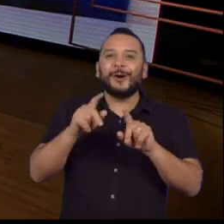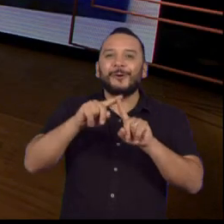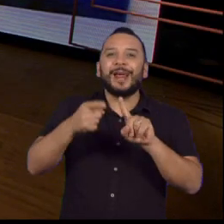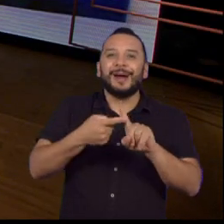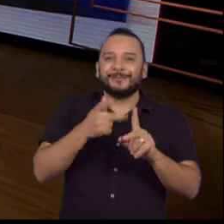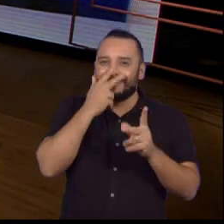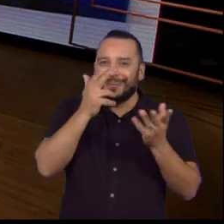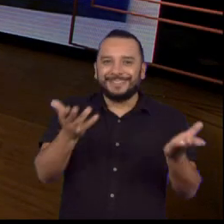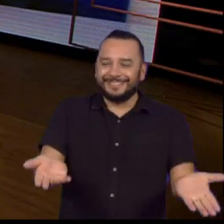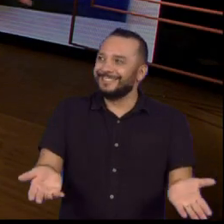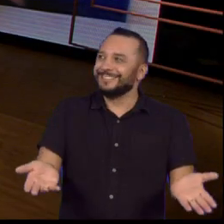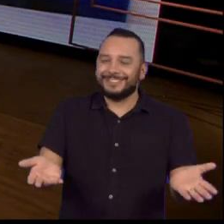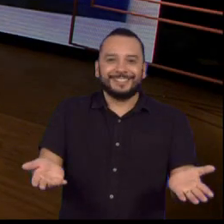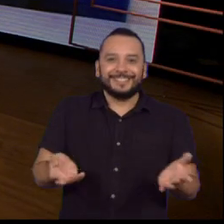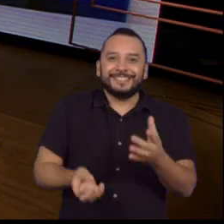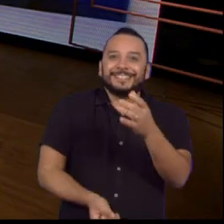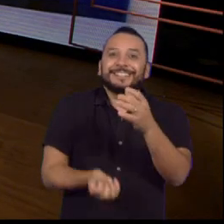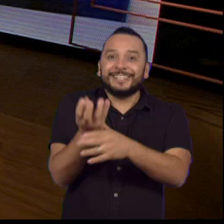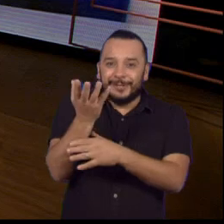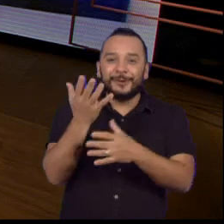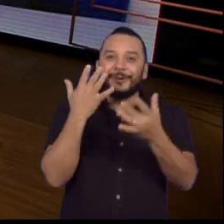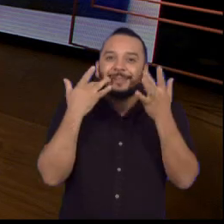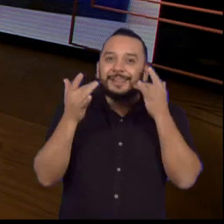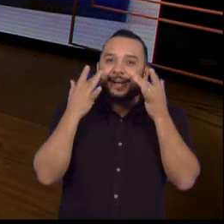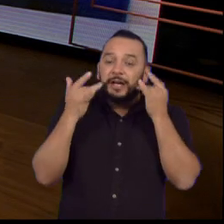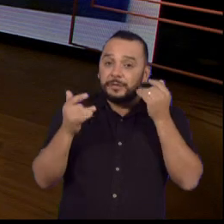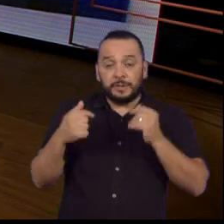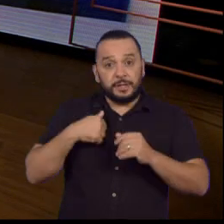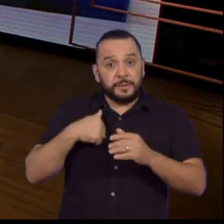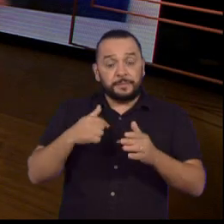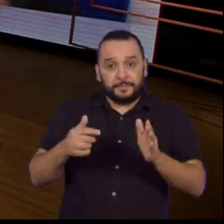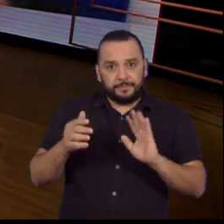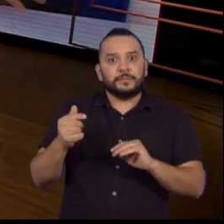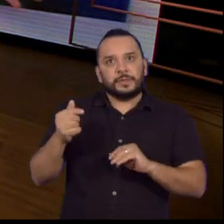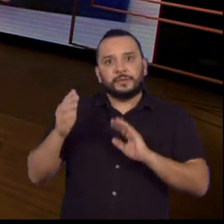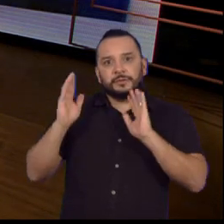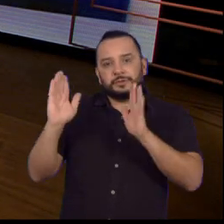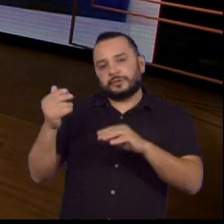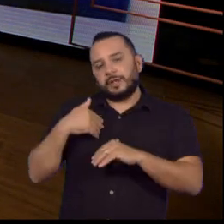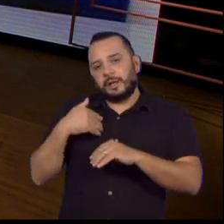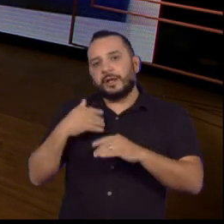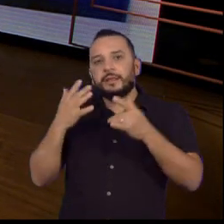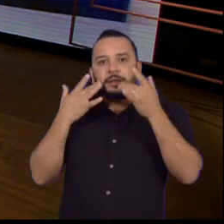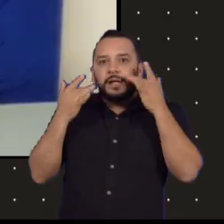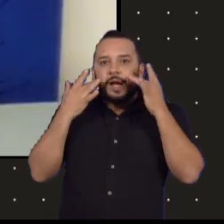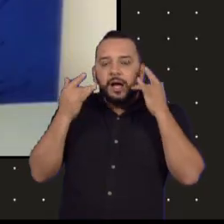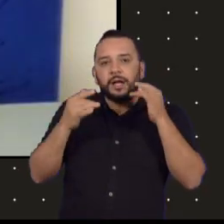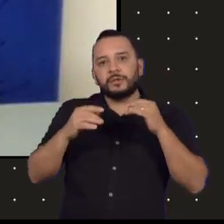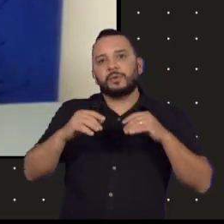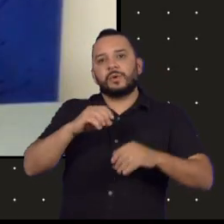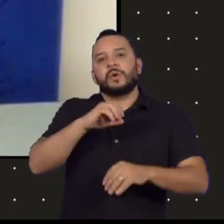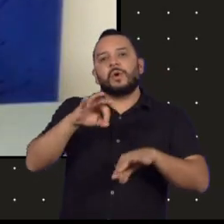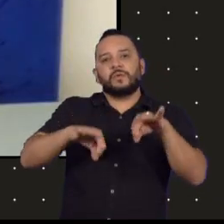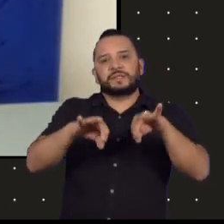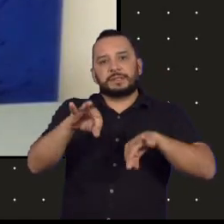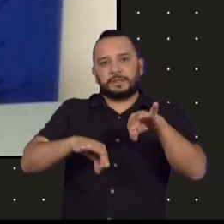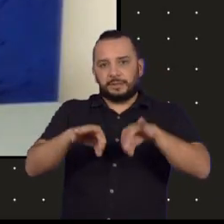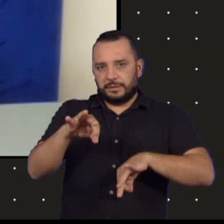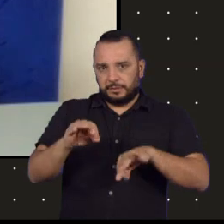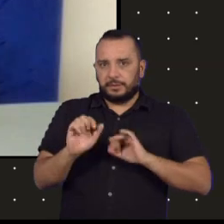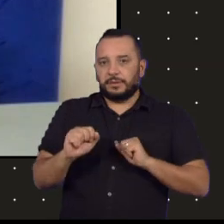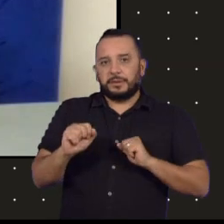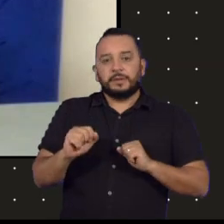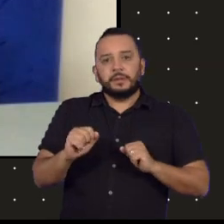primeira vez que eu trabalho fora do palco italiano, né? Uhum. Um teatro oficina, que é